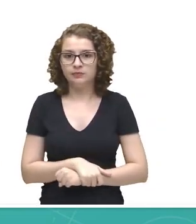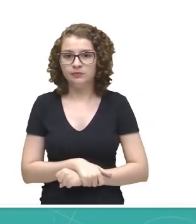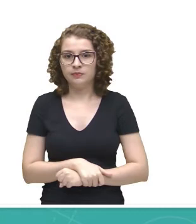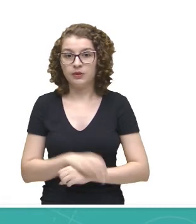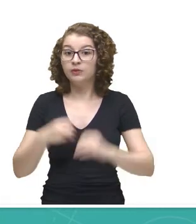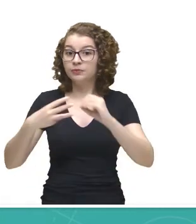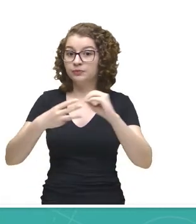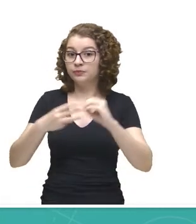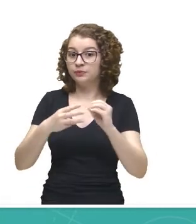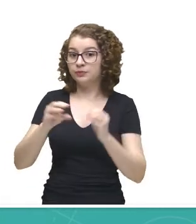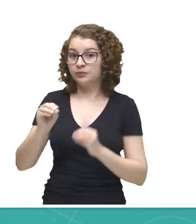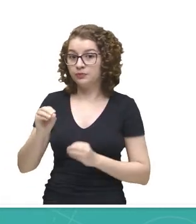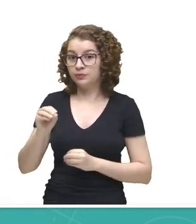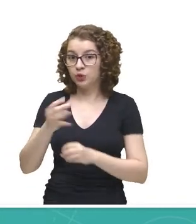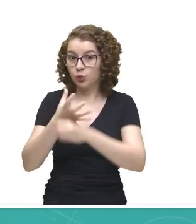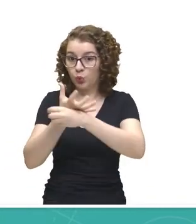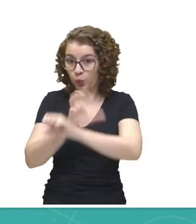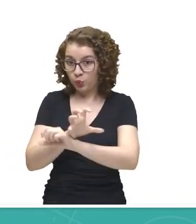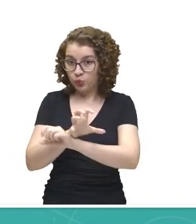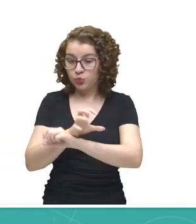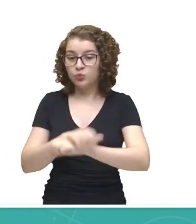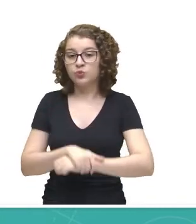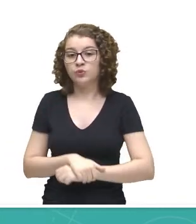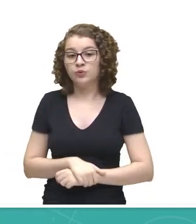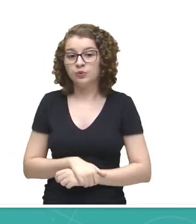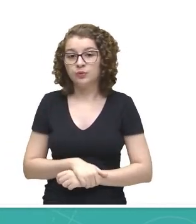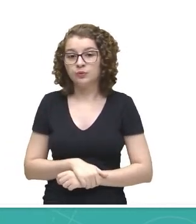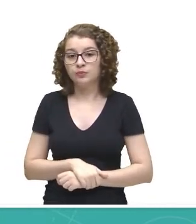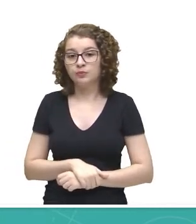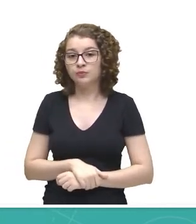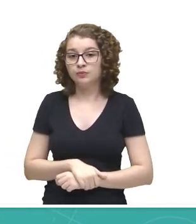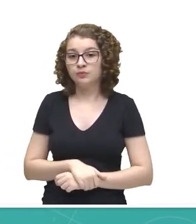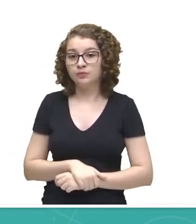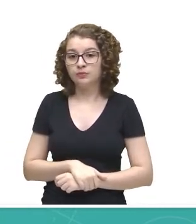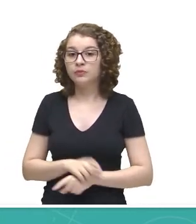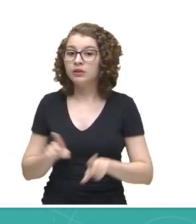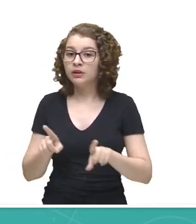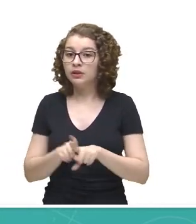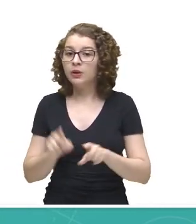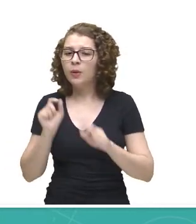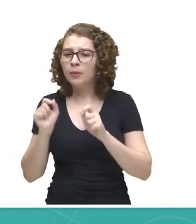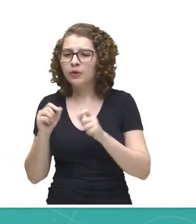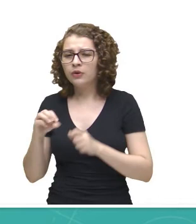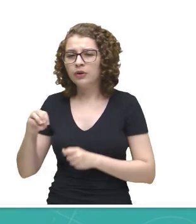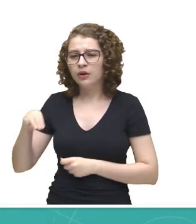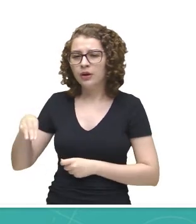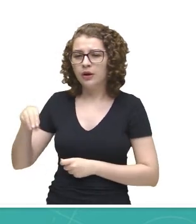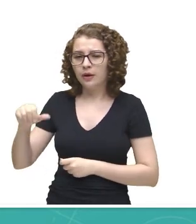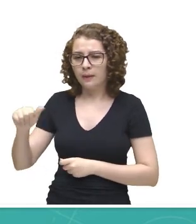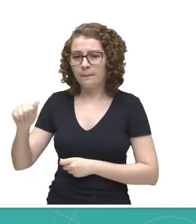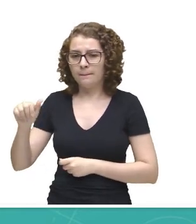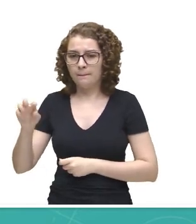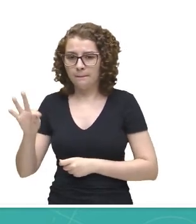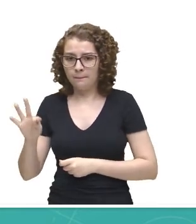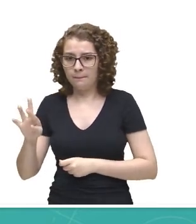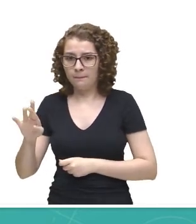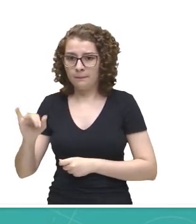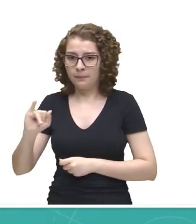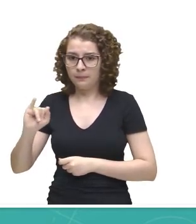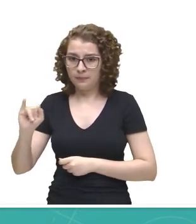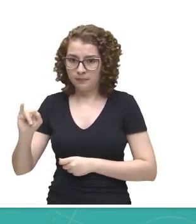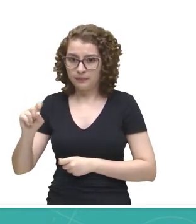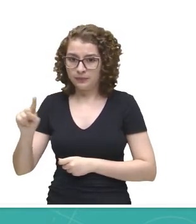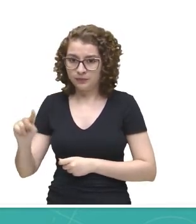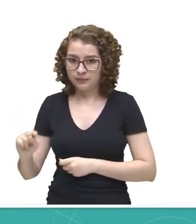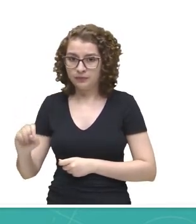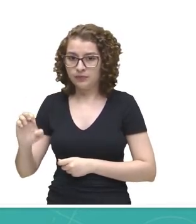ósseas presentes aqui nessas estruturas e entre elas a matriz extracelular.